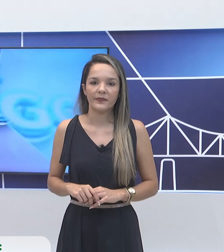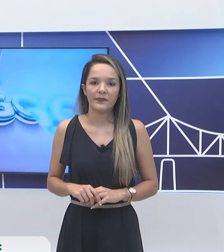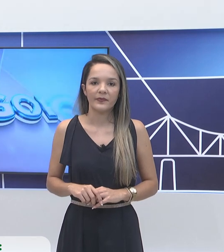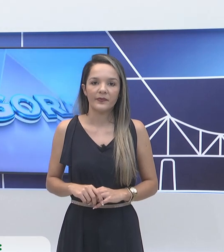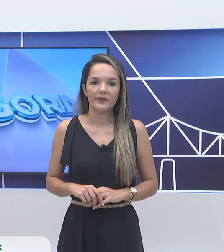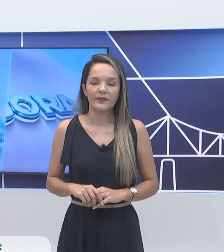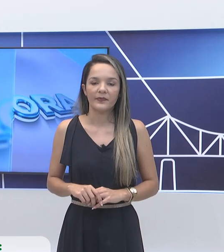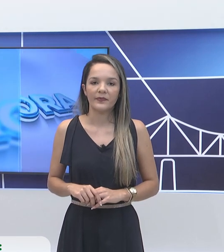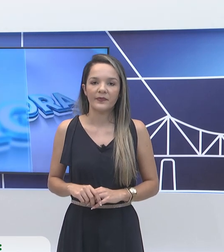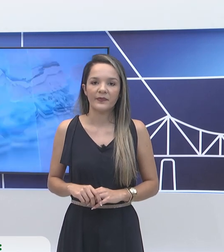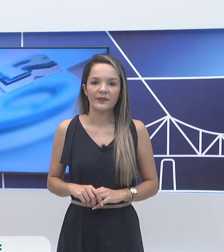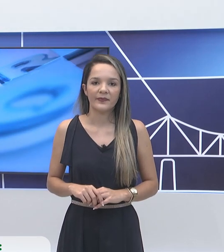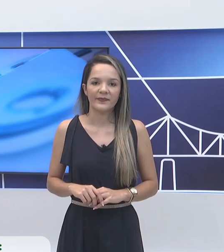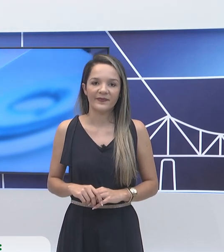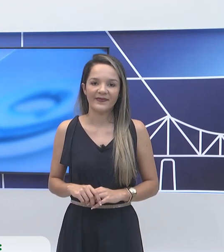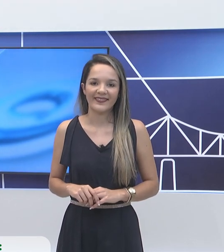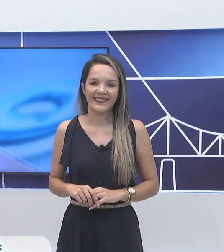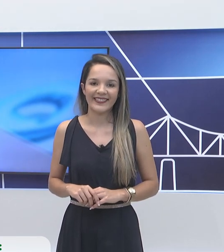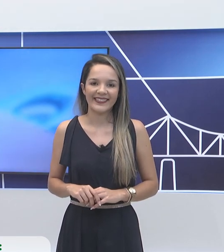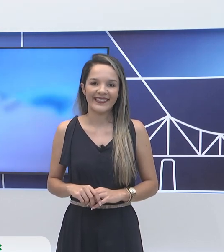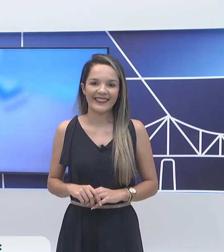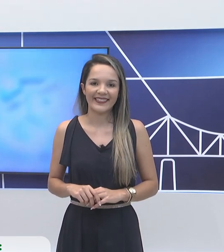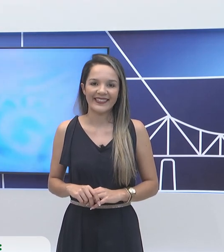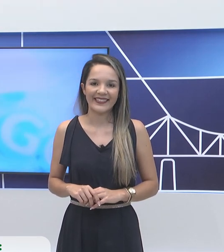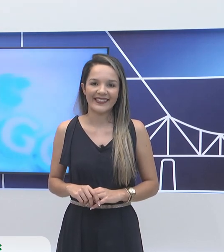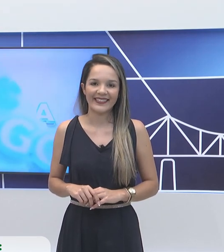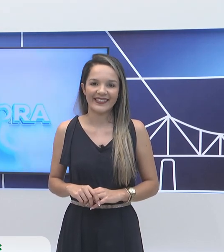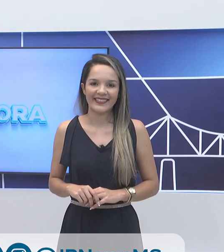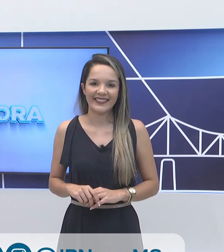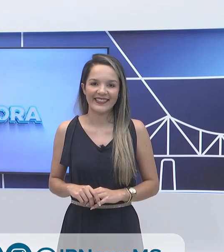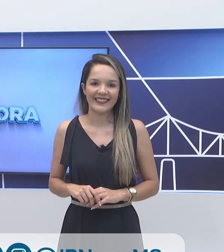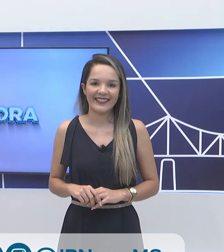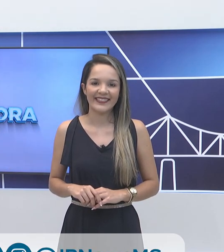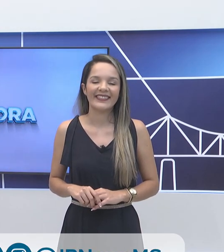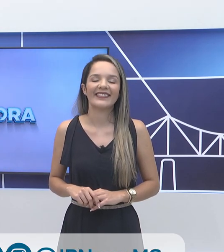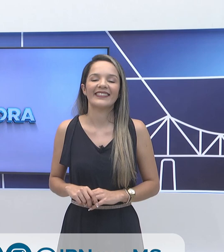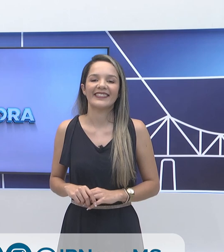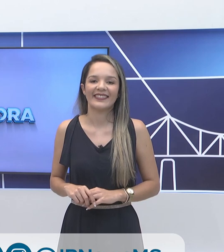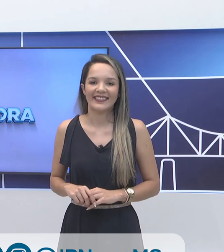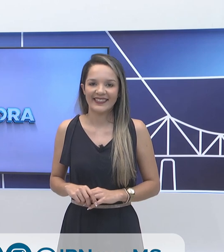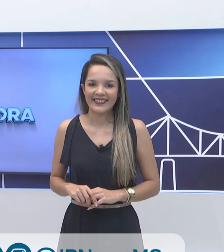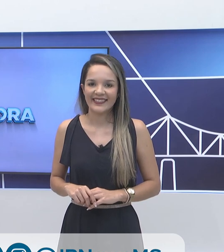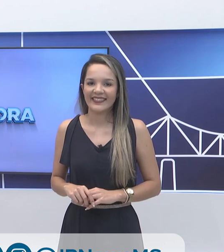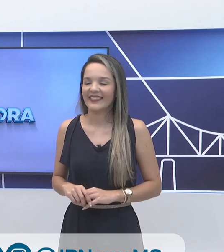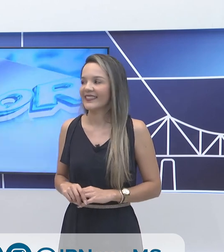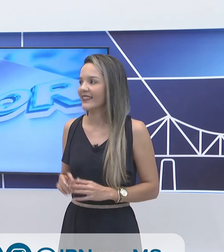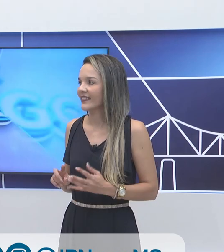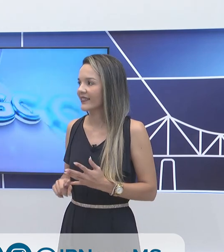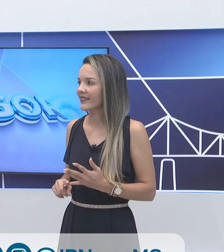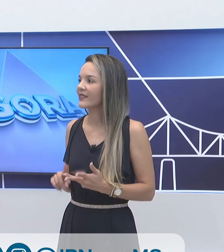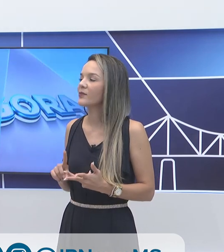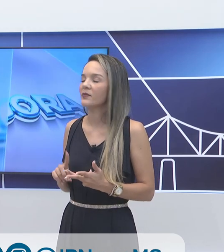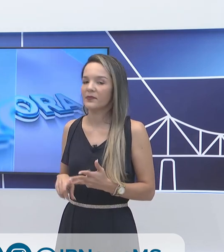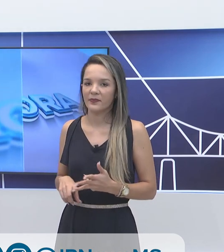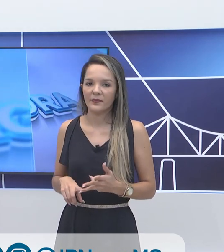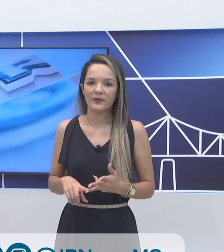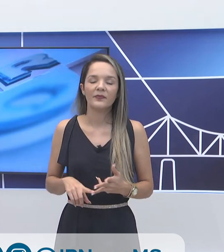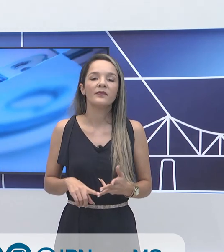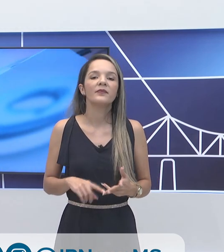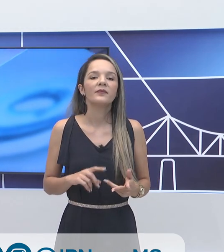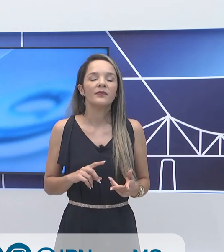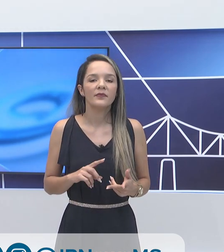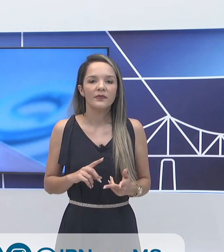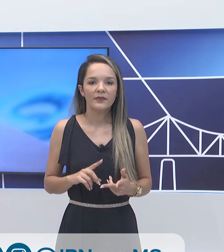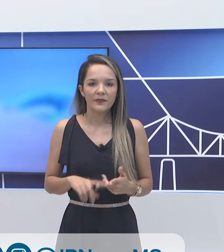do Facebook. Alô, galera do Facebook, está na live do JP News MS, obrigado pela companhia. Curta, comente